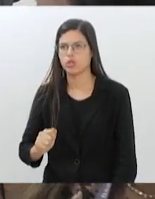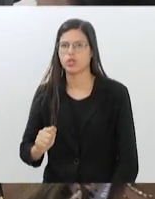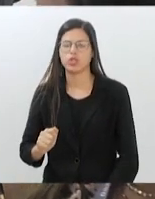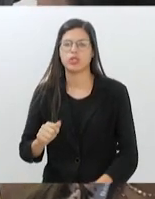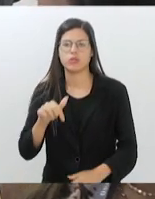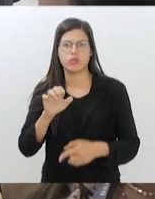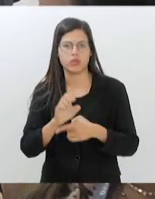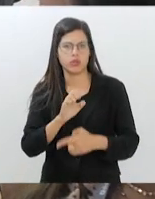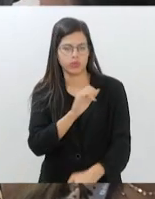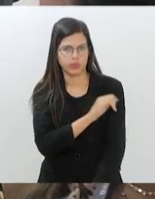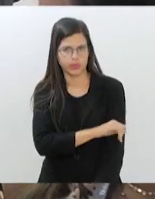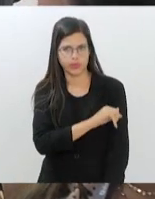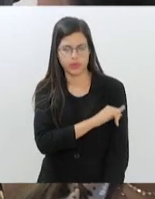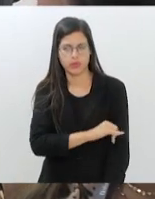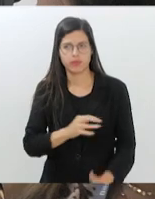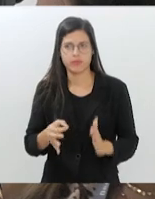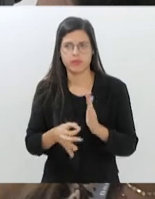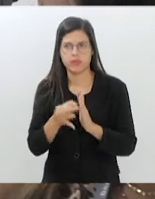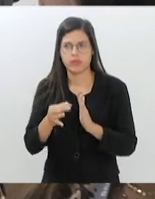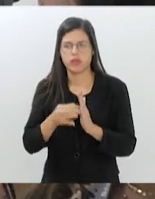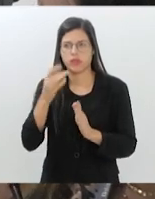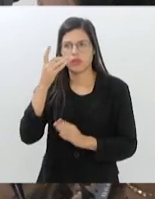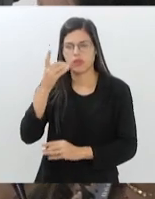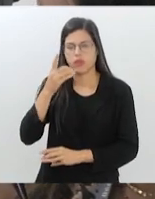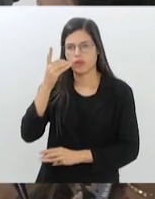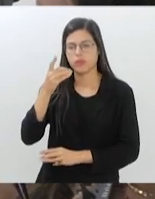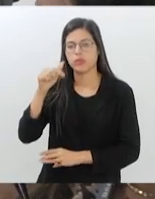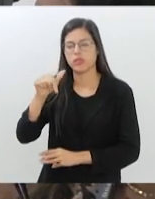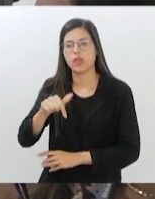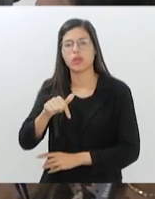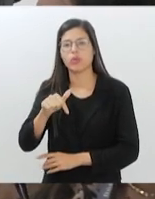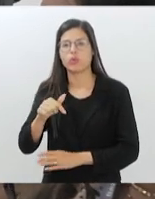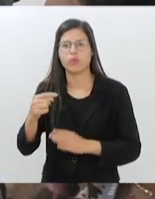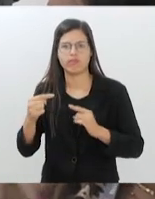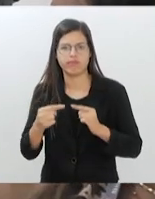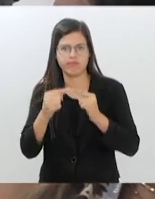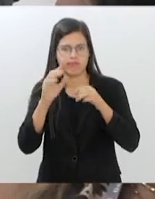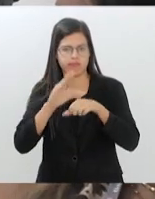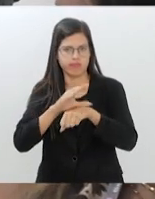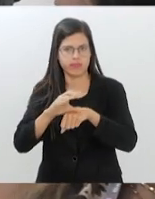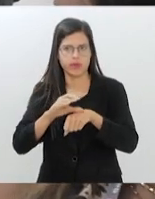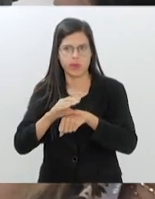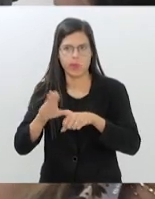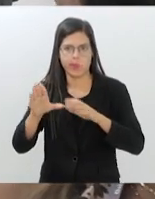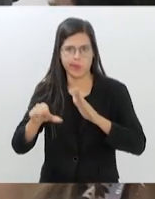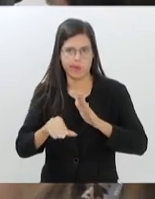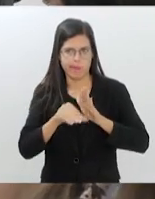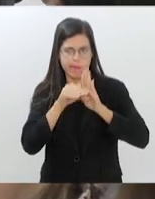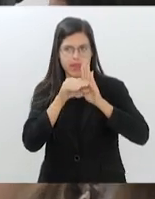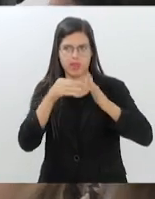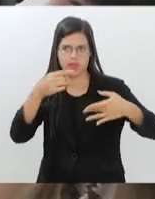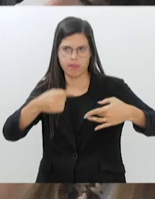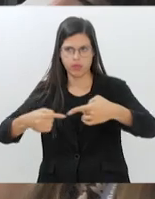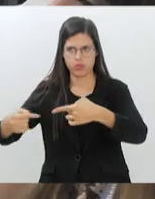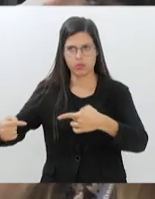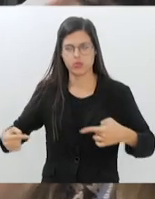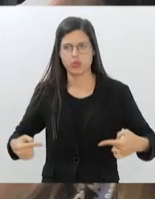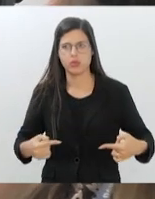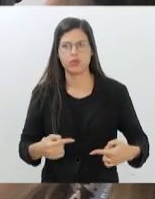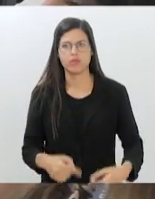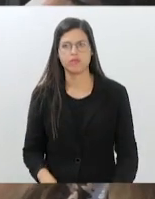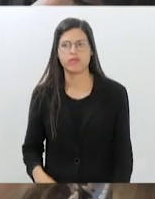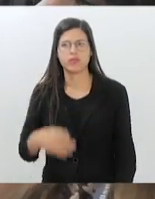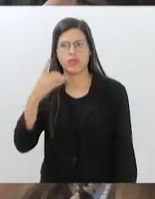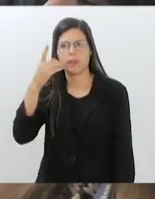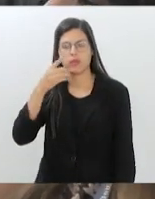do Rio de Janeiro o parecer Deputado Guilherme delaroli é pela constitucionalidade com emenda para discutir discussão deputado